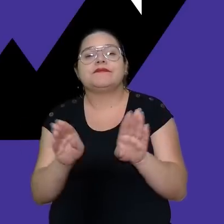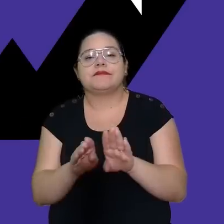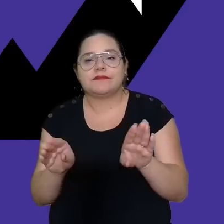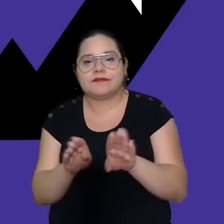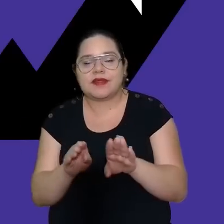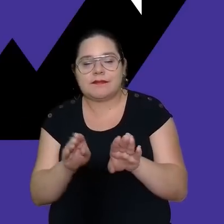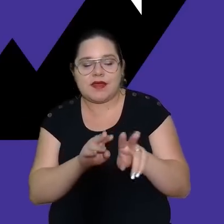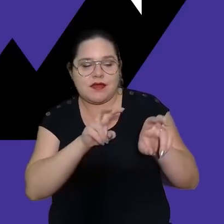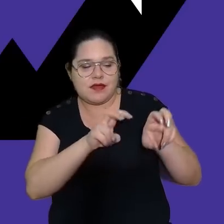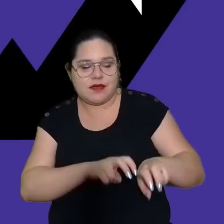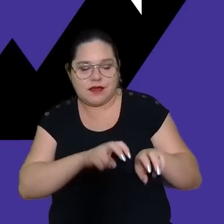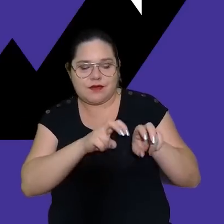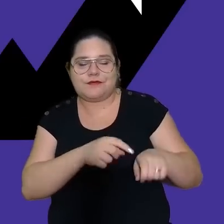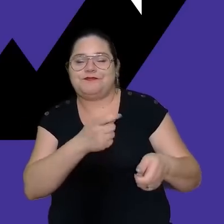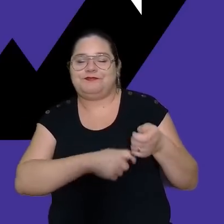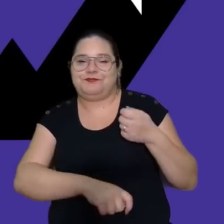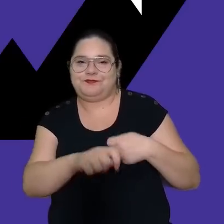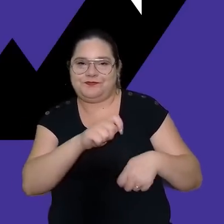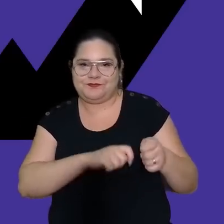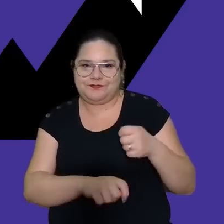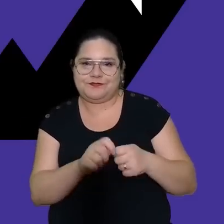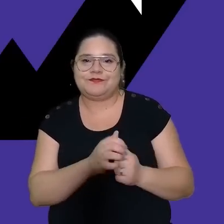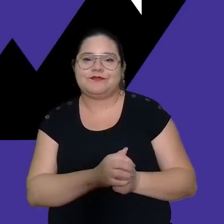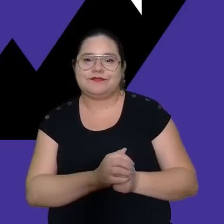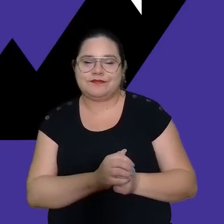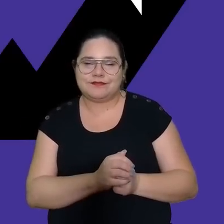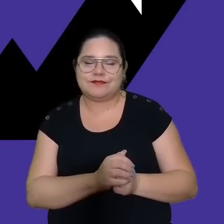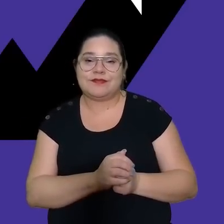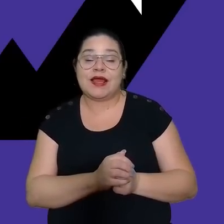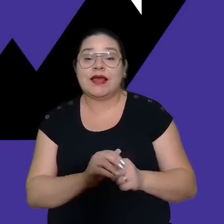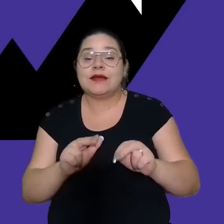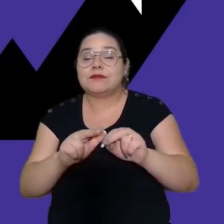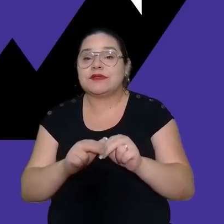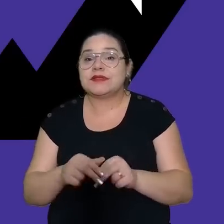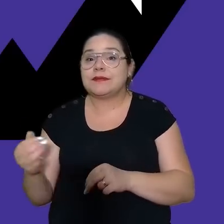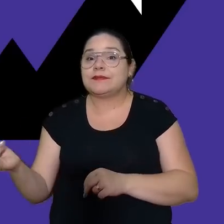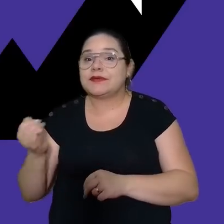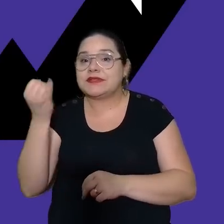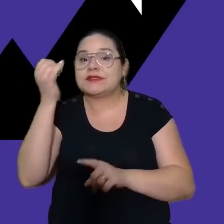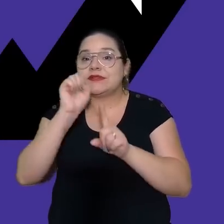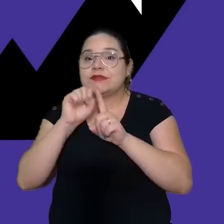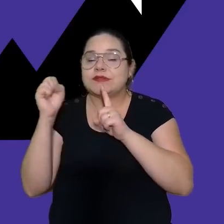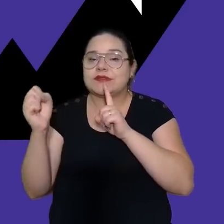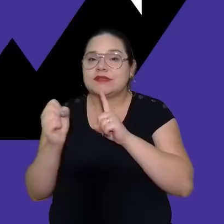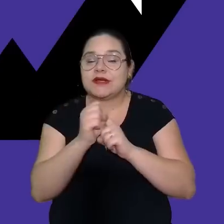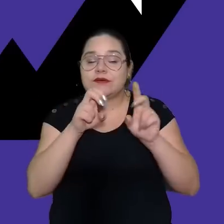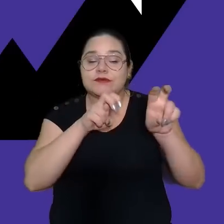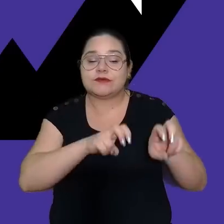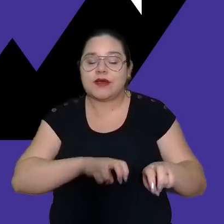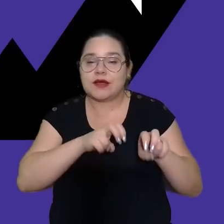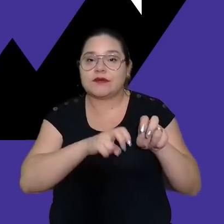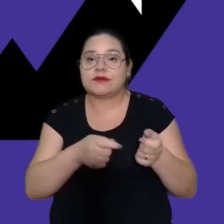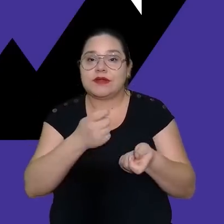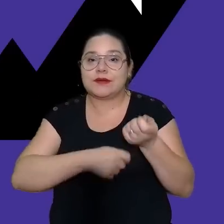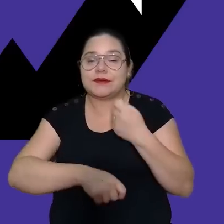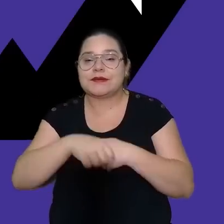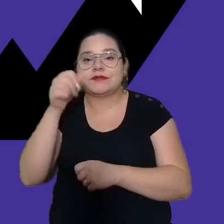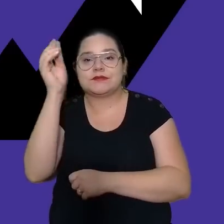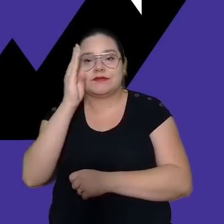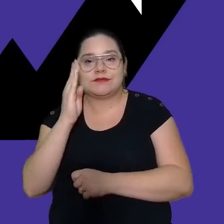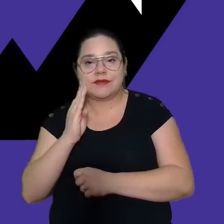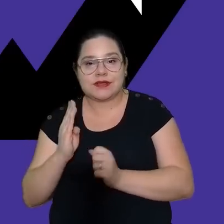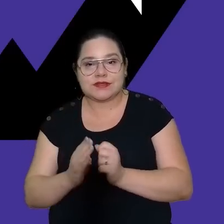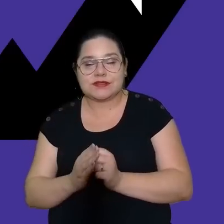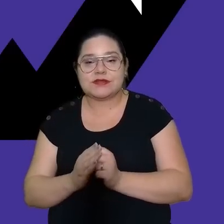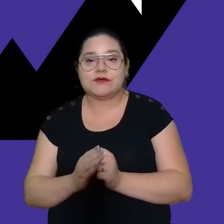agronegócio. Então, a questão e a importância social do agronegócio brasileiro, além de